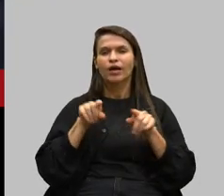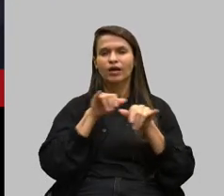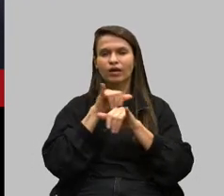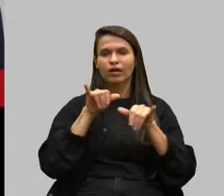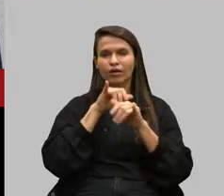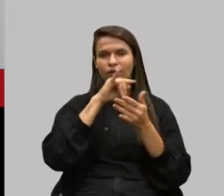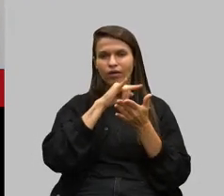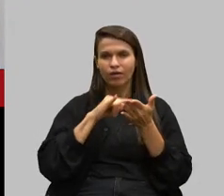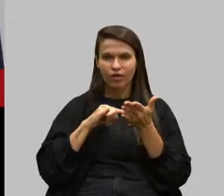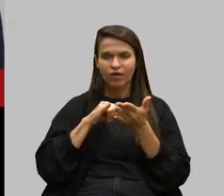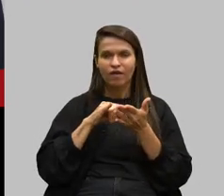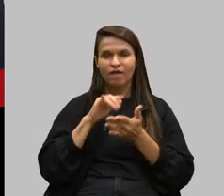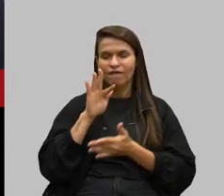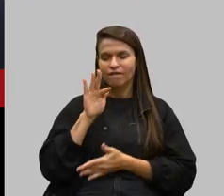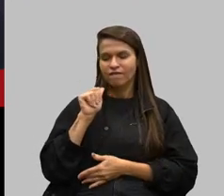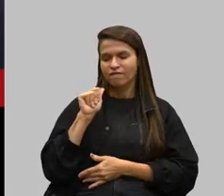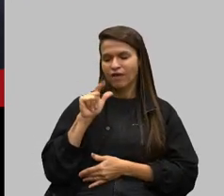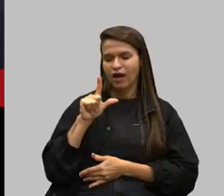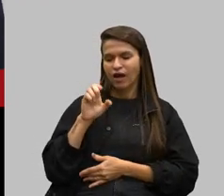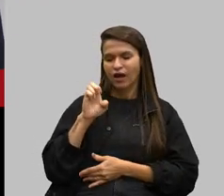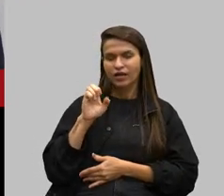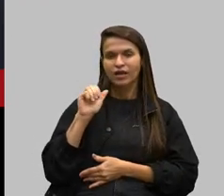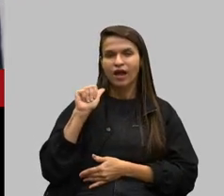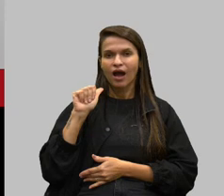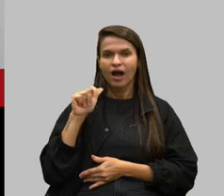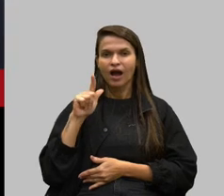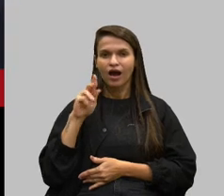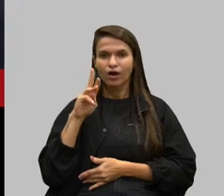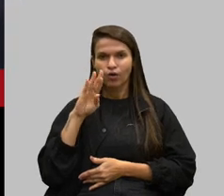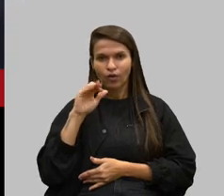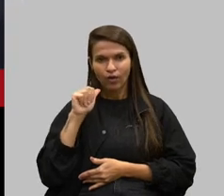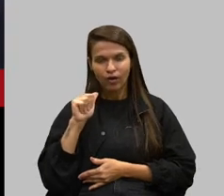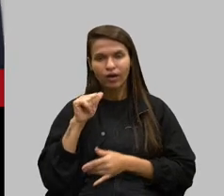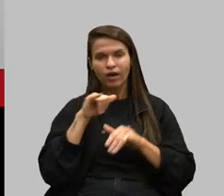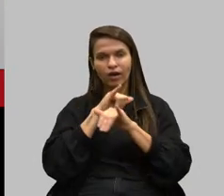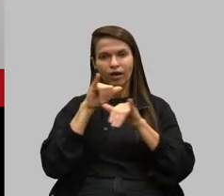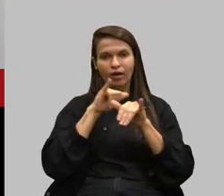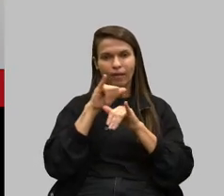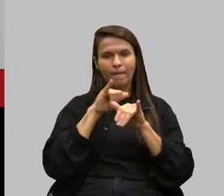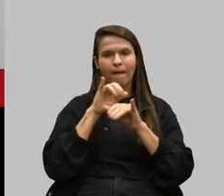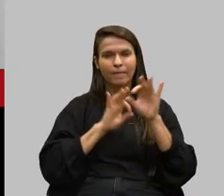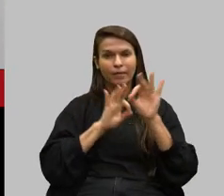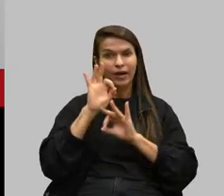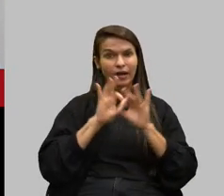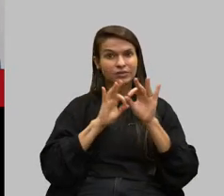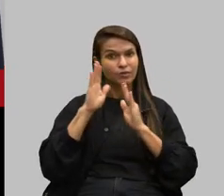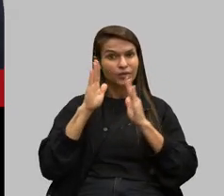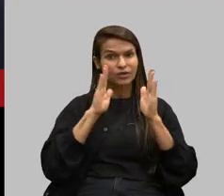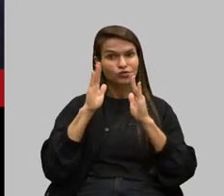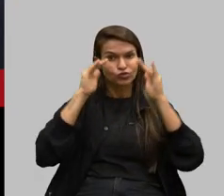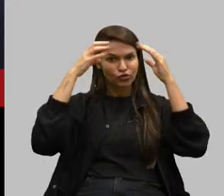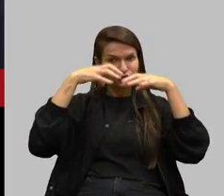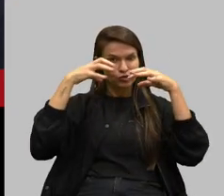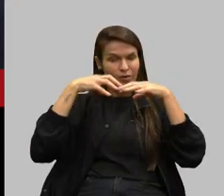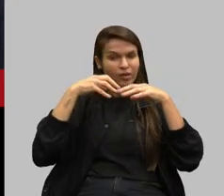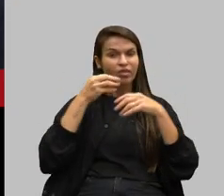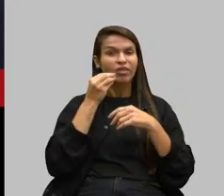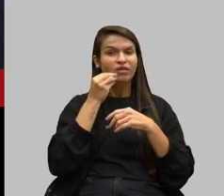falha agora campanhas pra preparação do período chuvoso né pra gente tentar